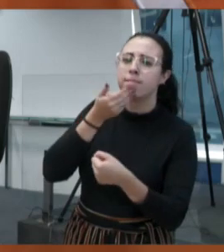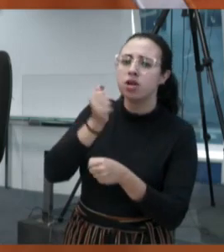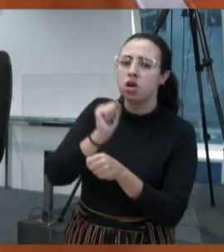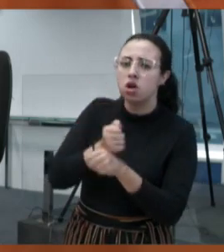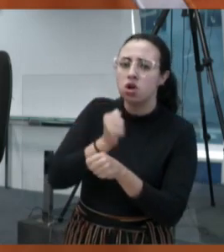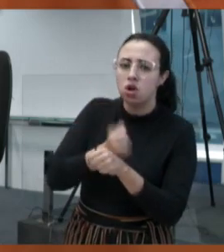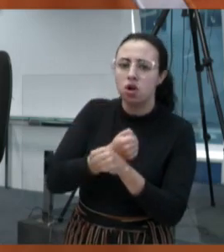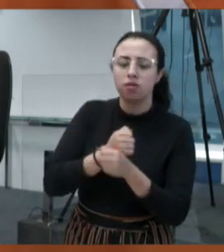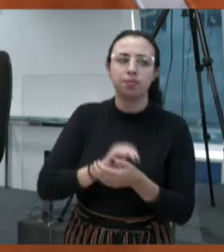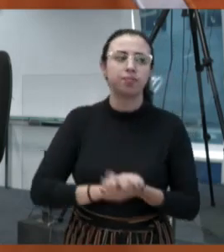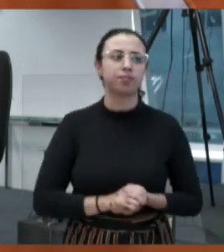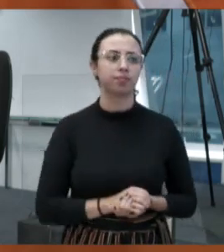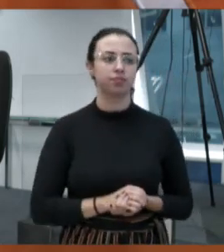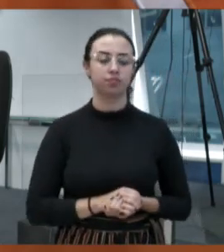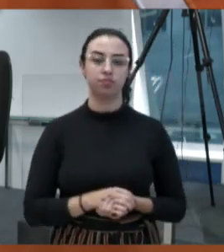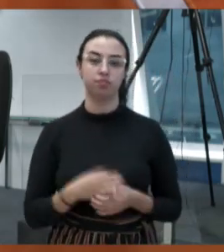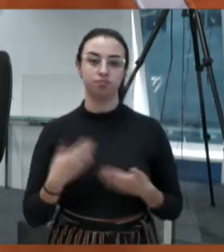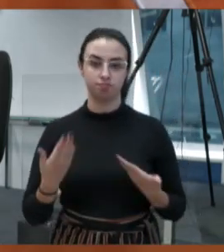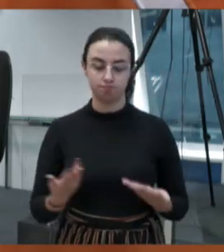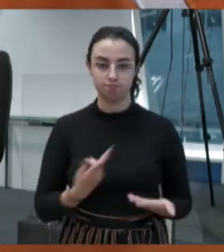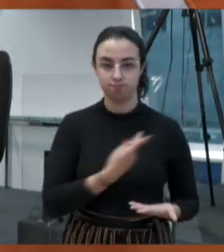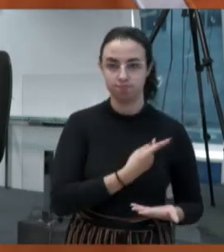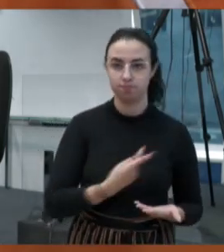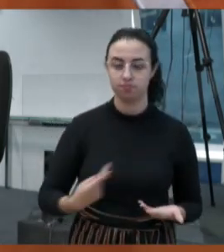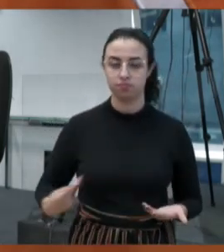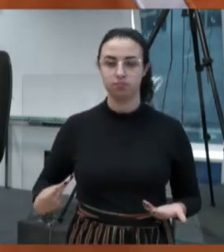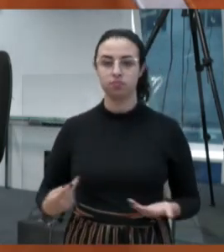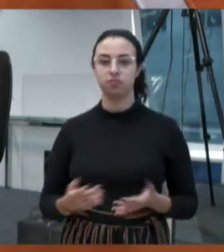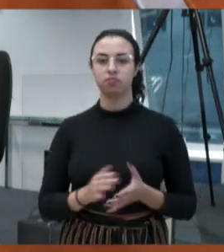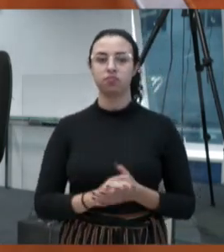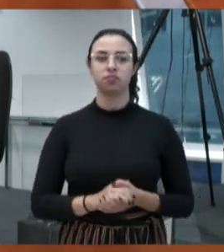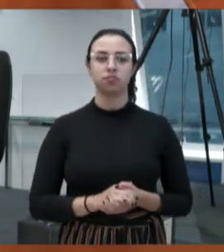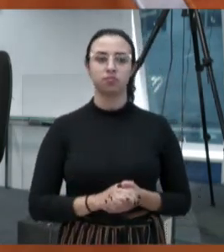presidente, antes que eu entrar aqui